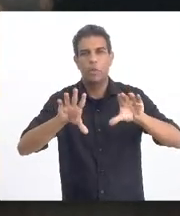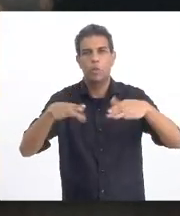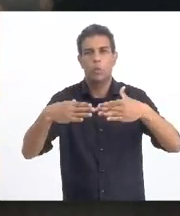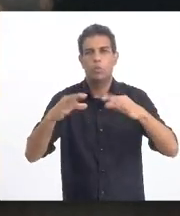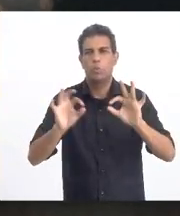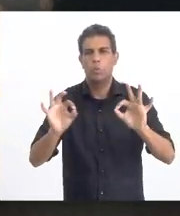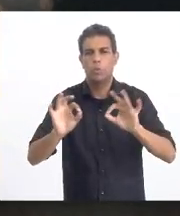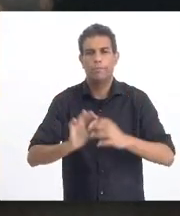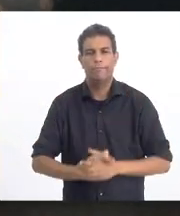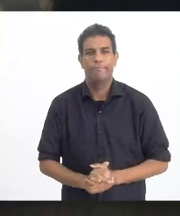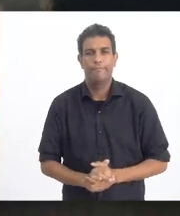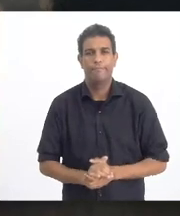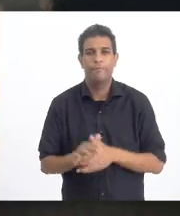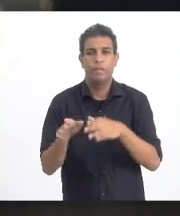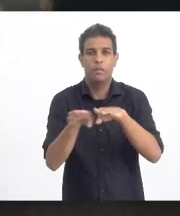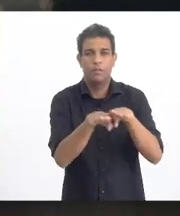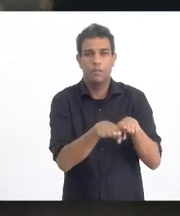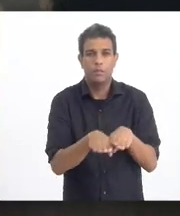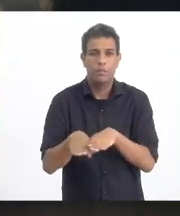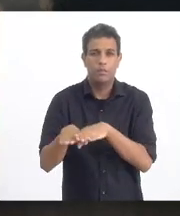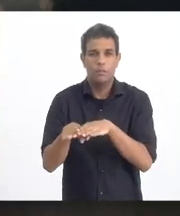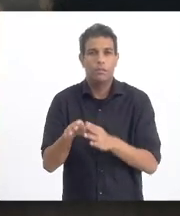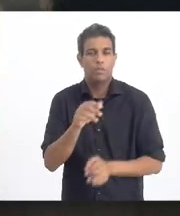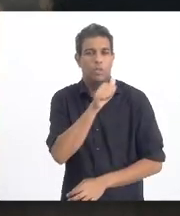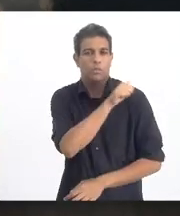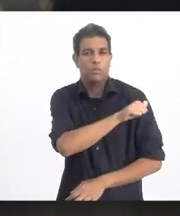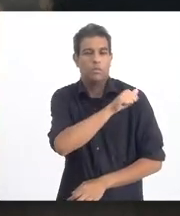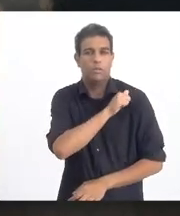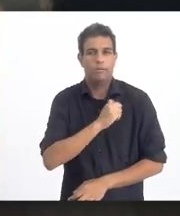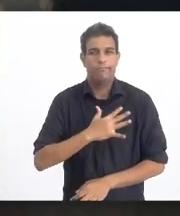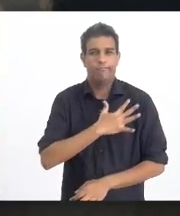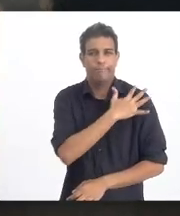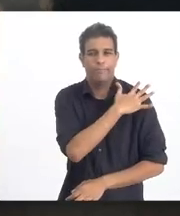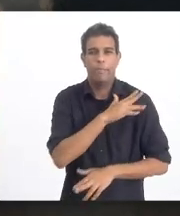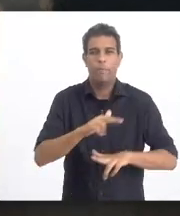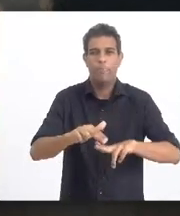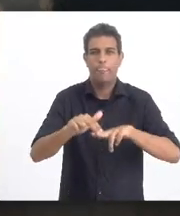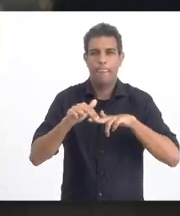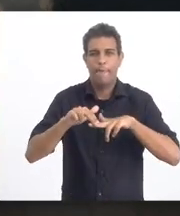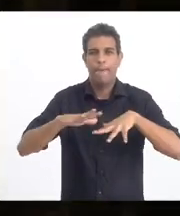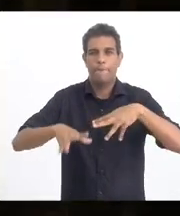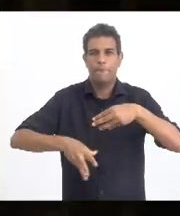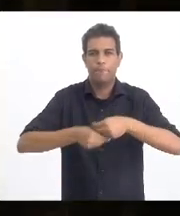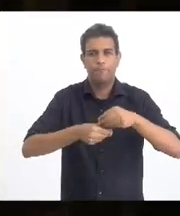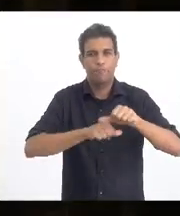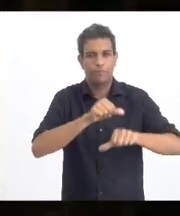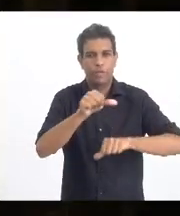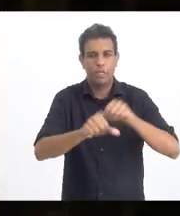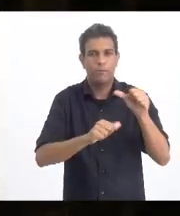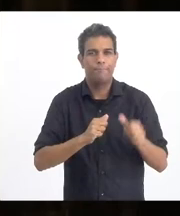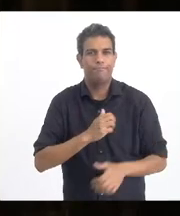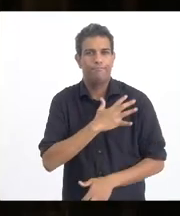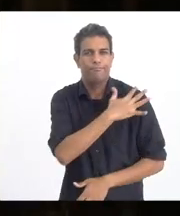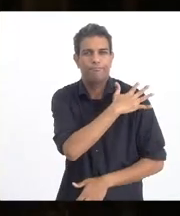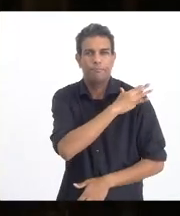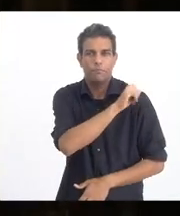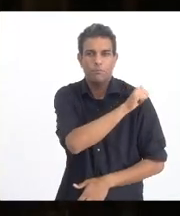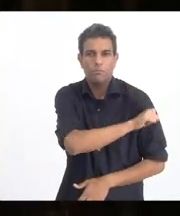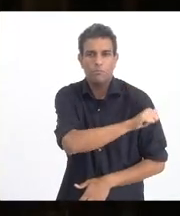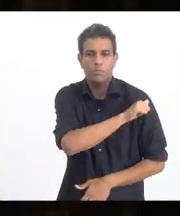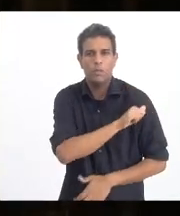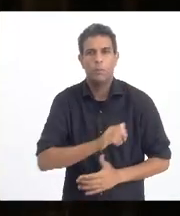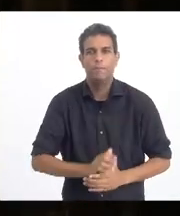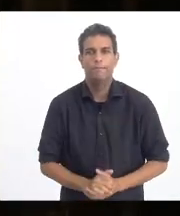Portugal. Eu vejo militares do Estado do Rio de Janeiro. Por isso a ementa está mudando. Militares do Estado do Rio de Janeiro.